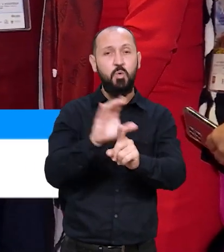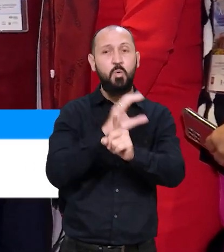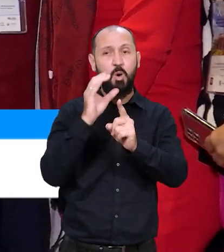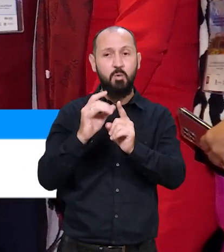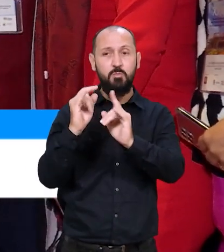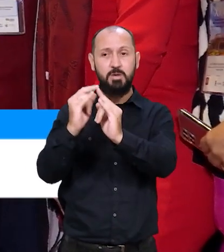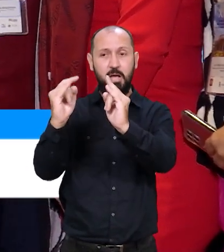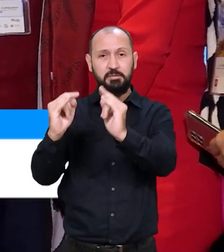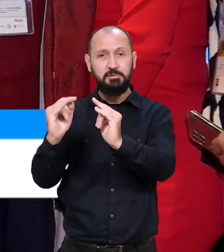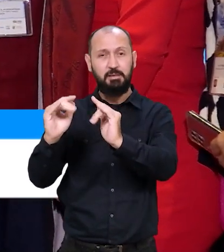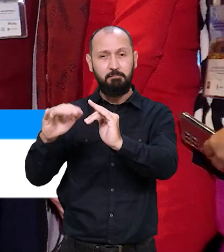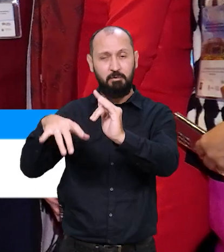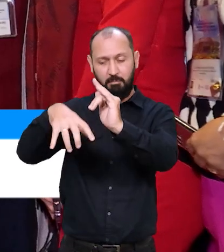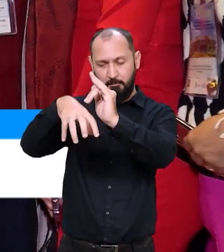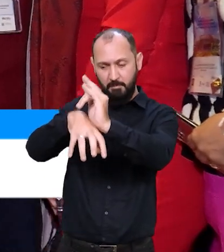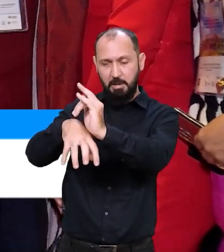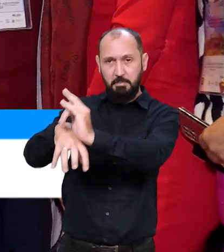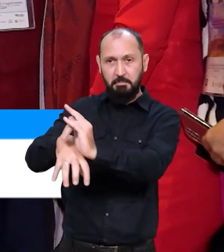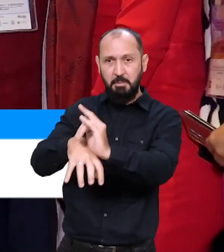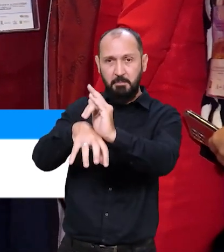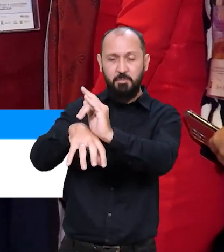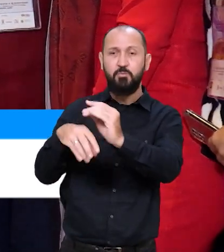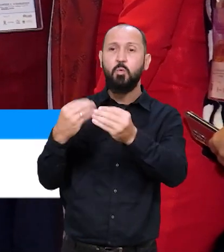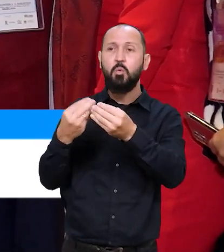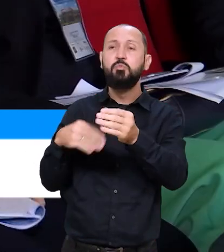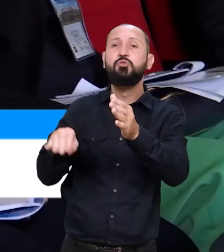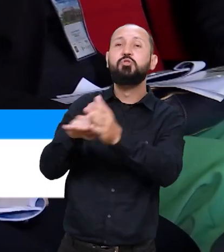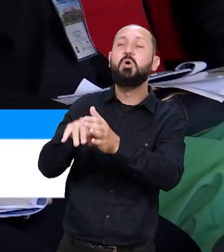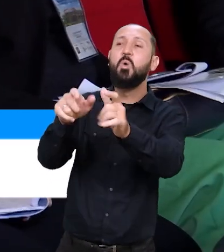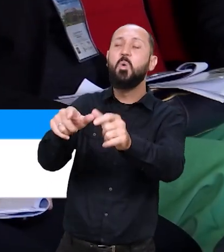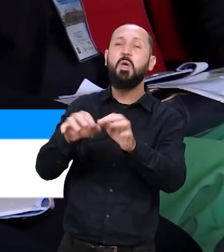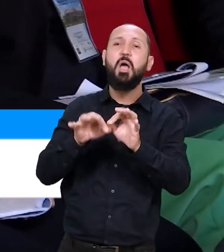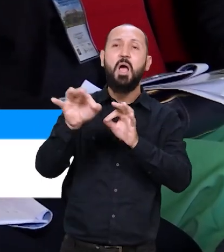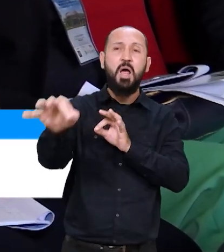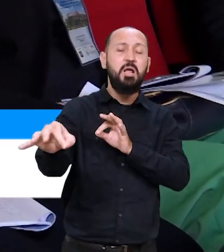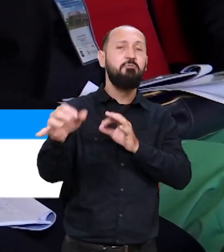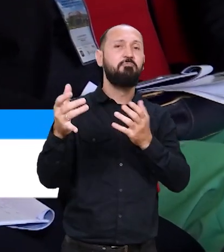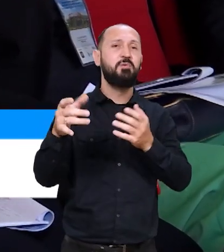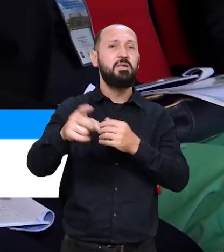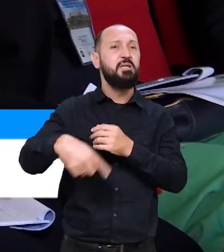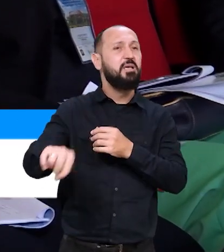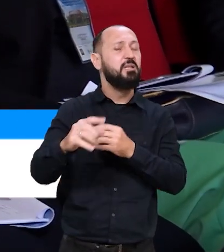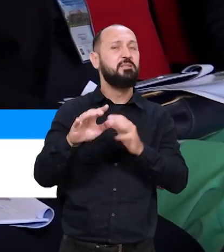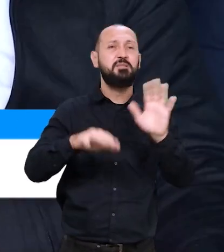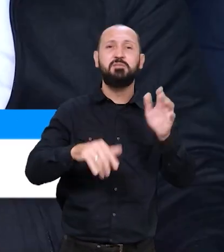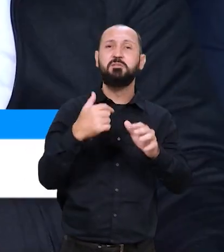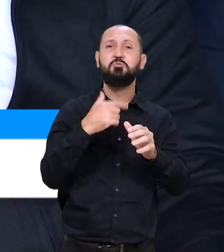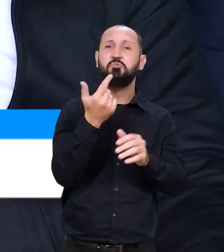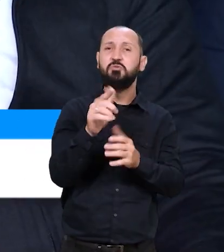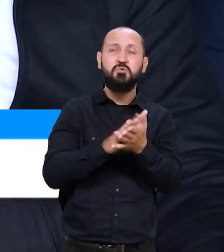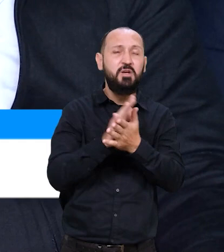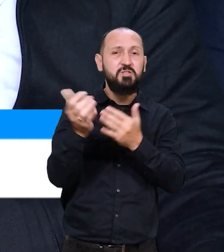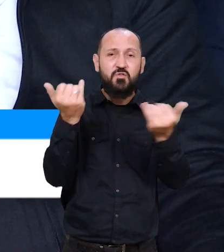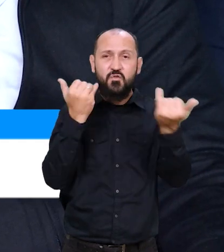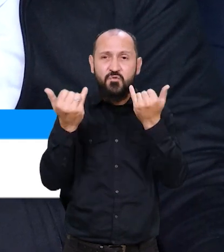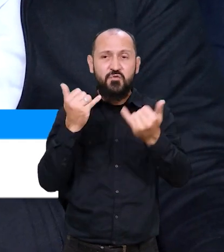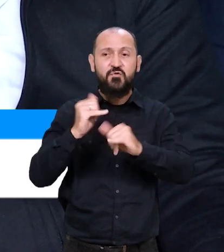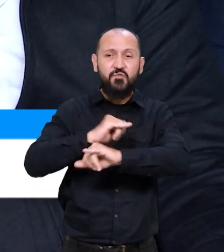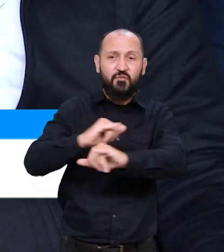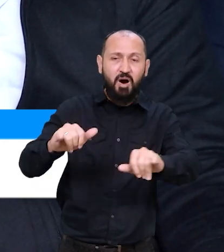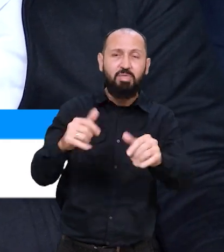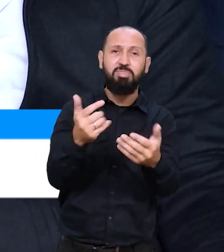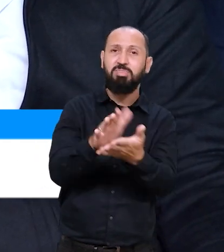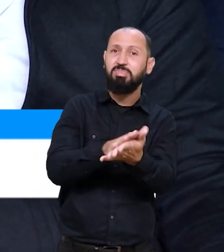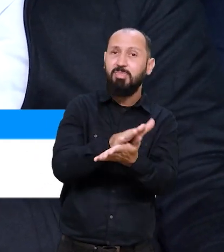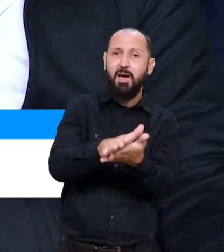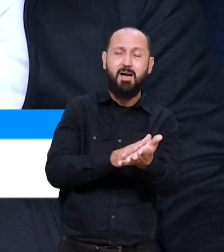trabalho principalmente com as comunidades ribeirinhas, de forma de chegar até onde, né, as comunidades talvez